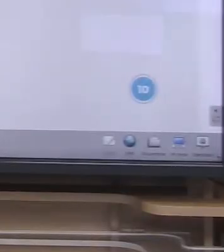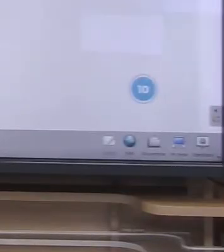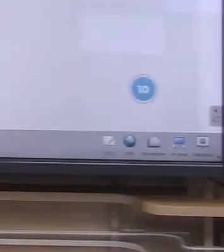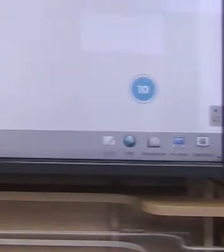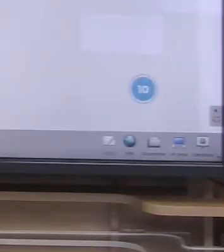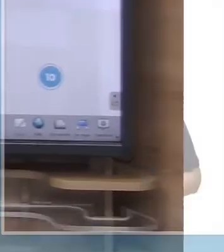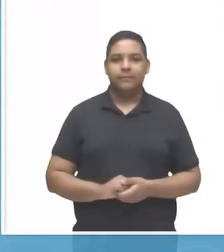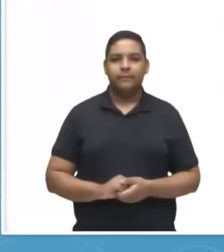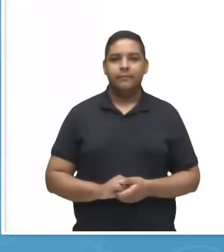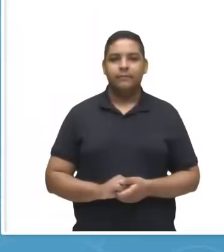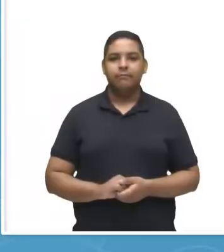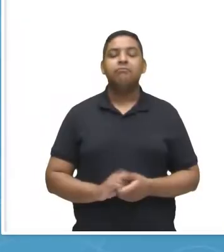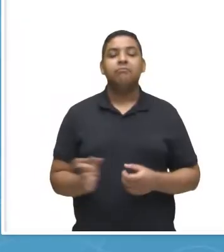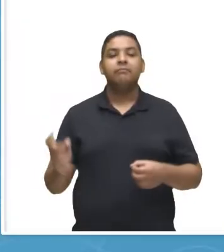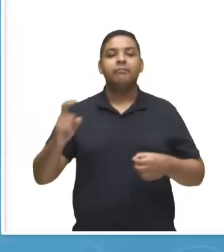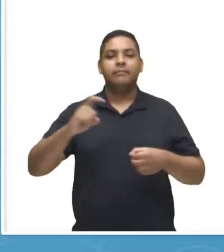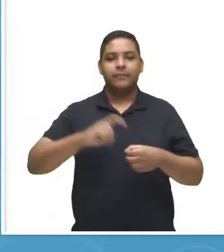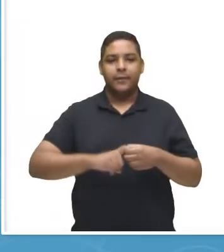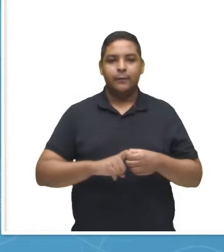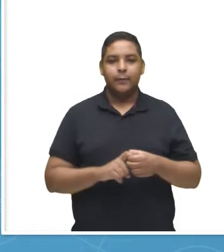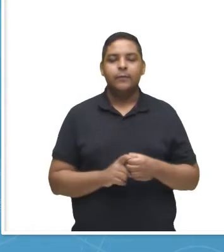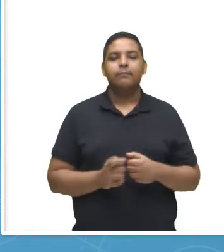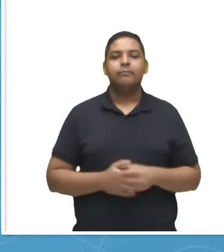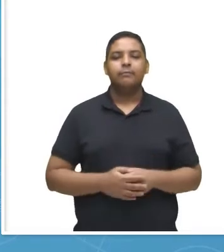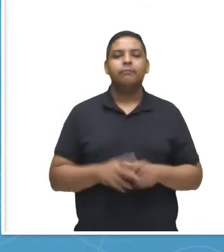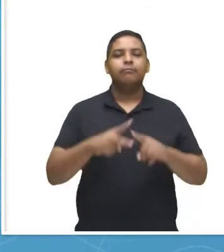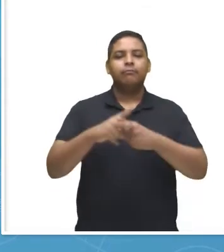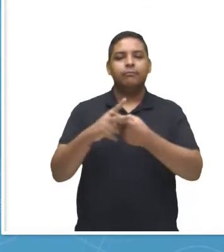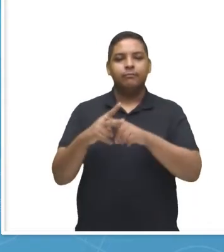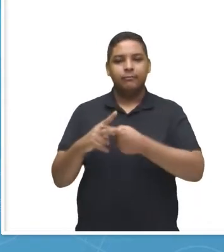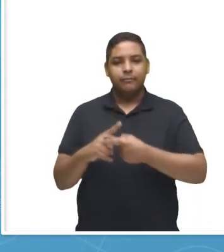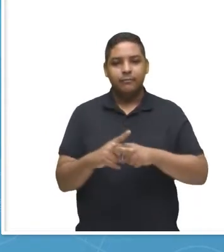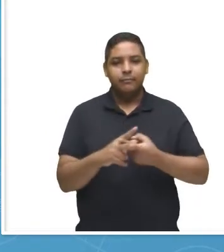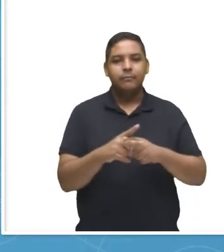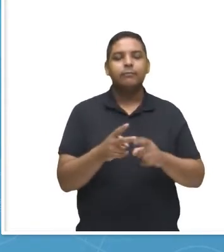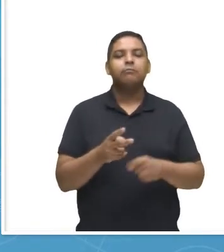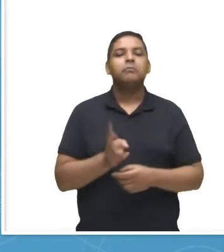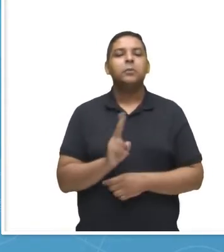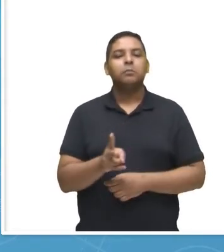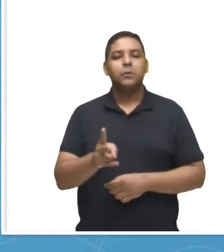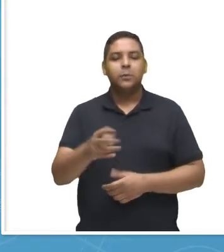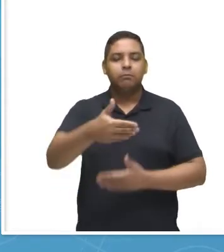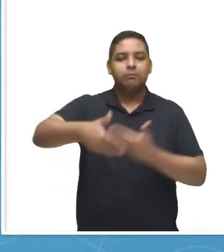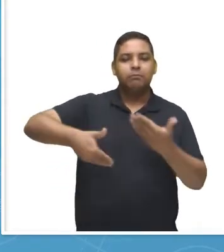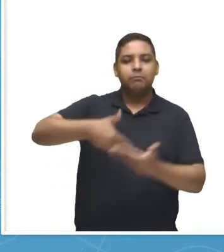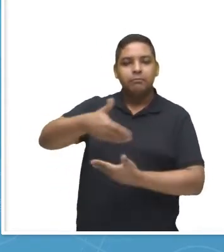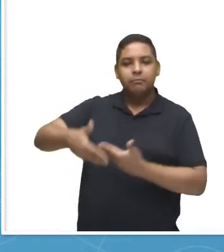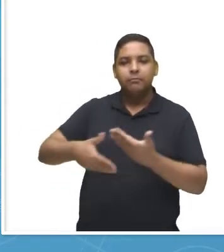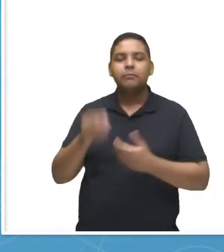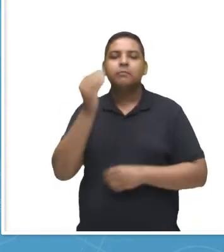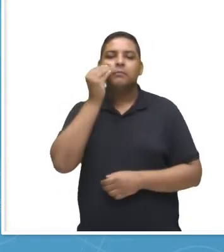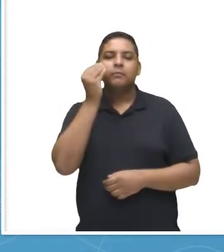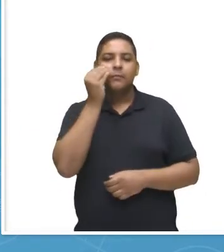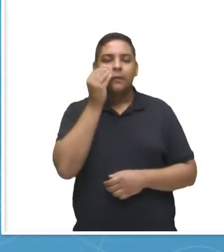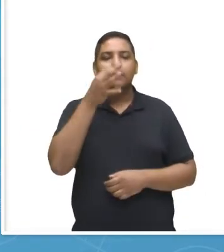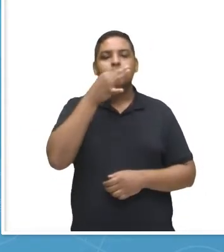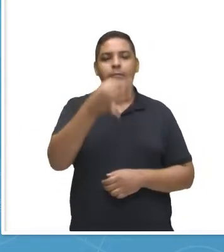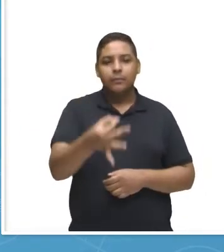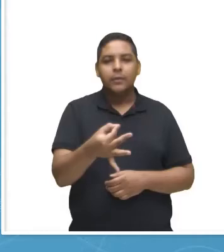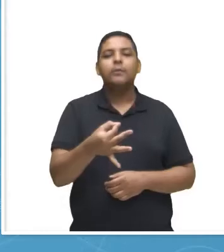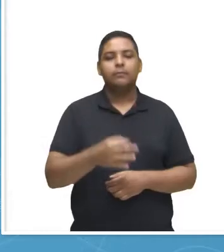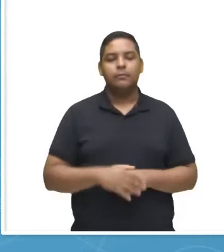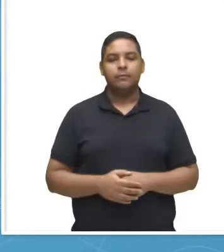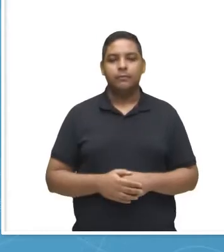Pois bem, estamos de volta aí para a correção, né? No entanto, né, como sempre, vamos fazer a nossa interatividade para ver aí a opinião aí, a resposta dos